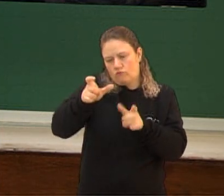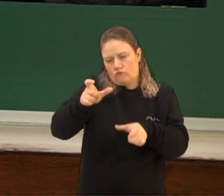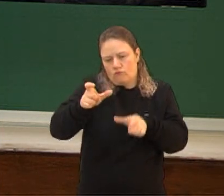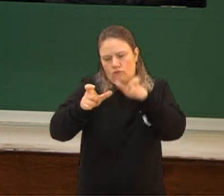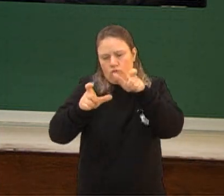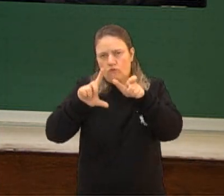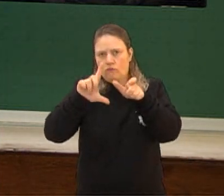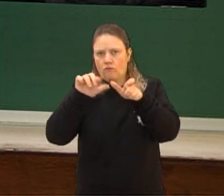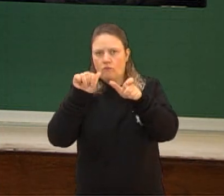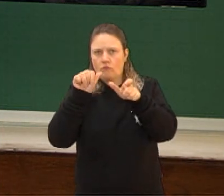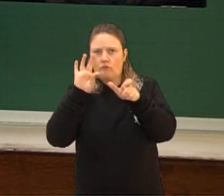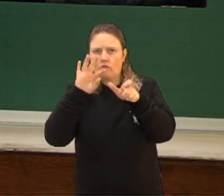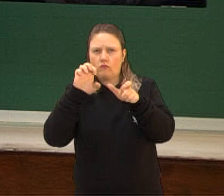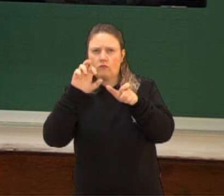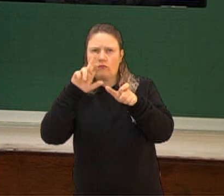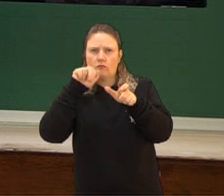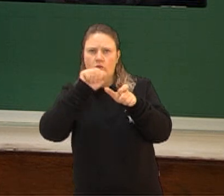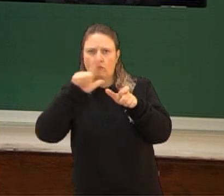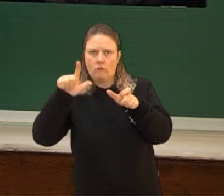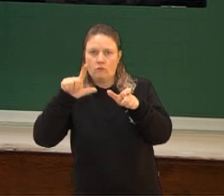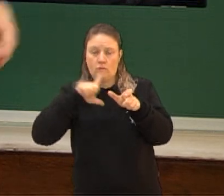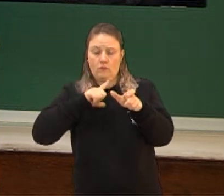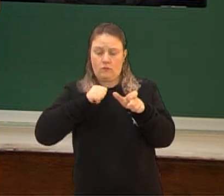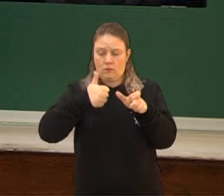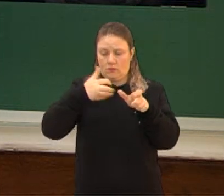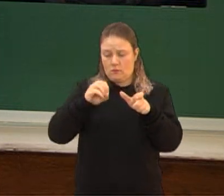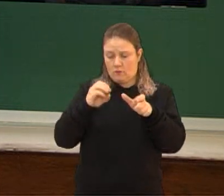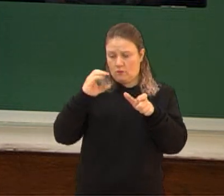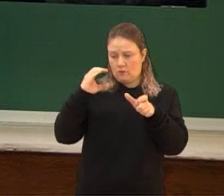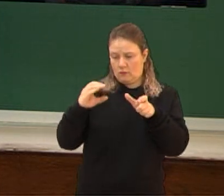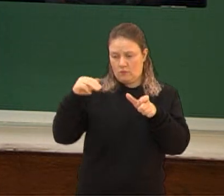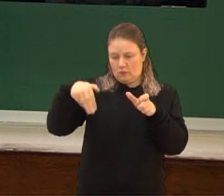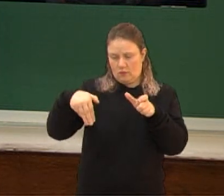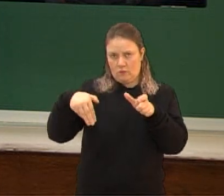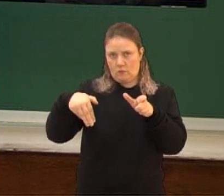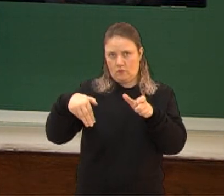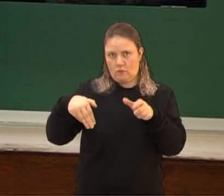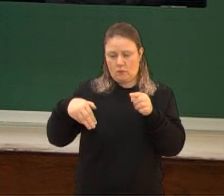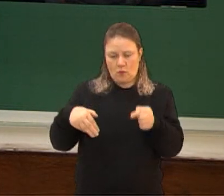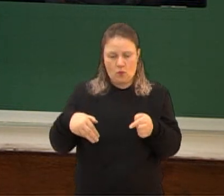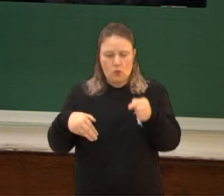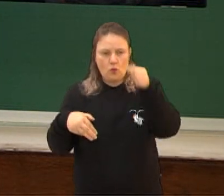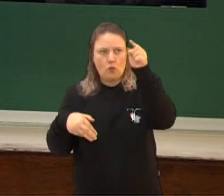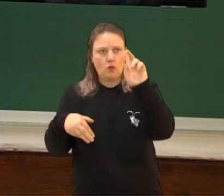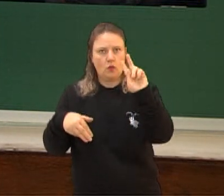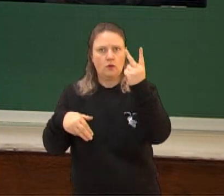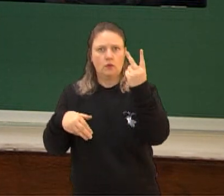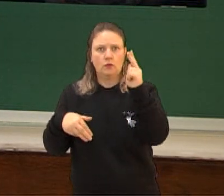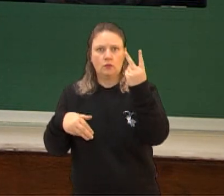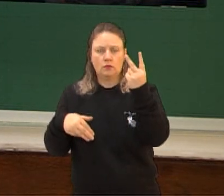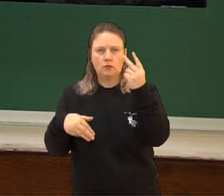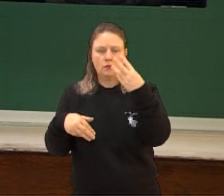lá no problema que ele tem 10 centímetros de aresta de base e 30 centímetros de altura.